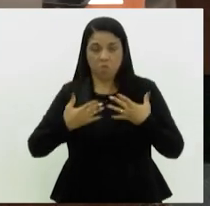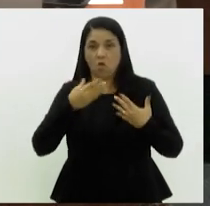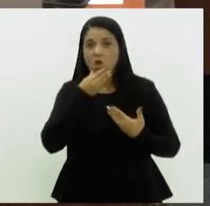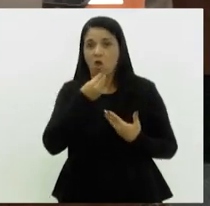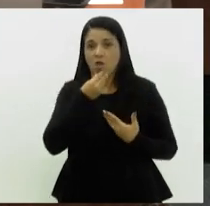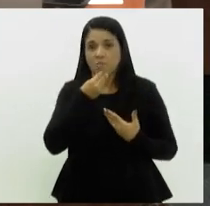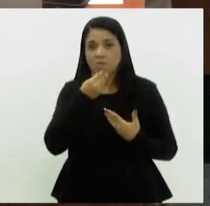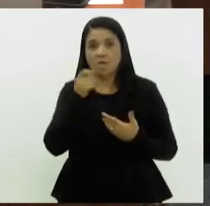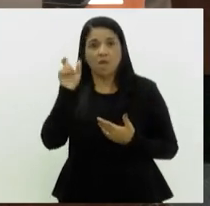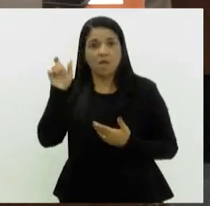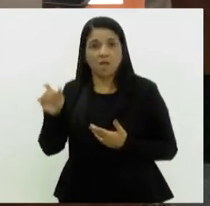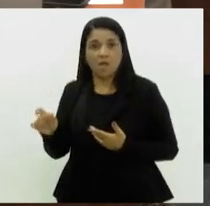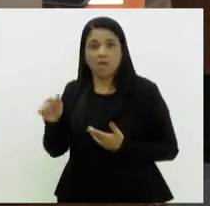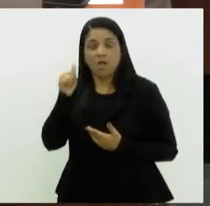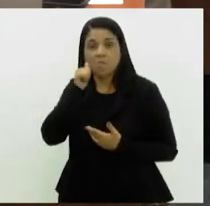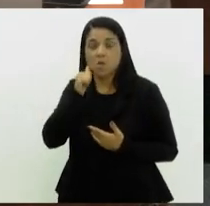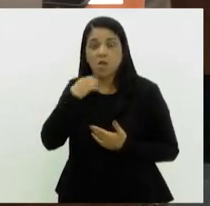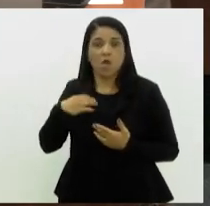feminina,